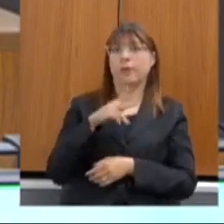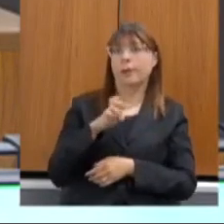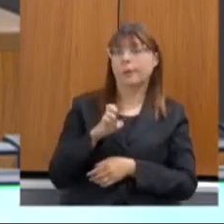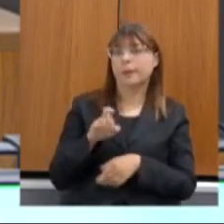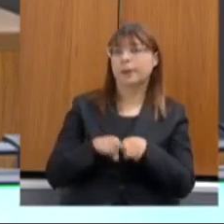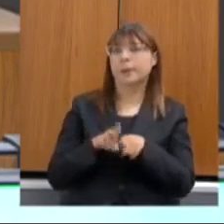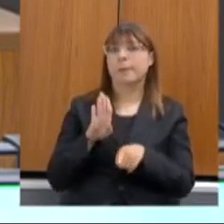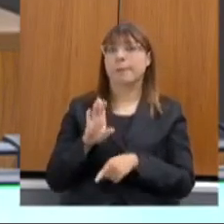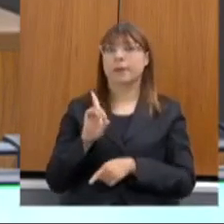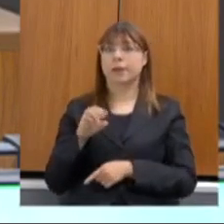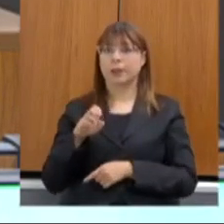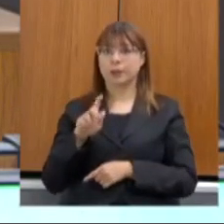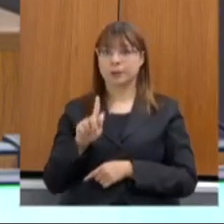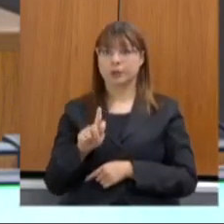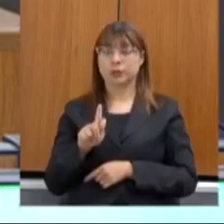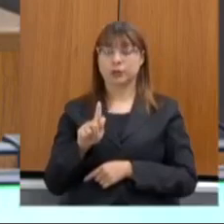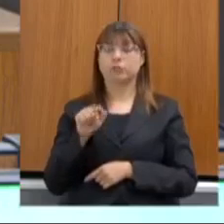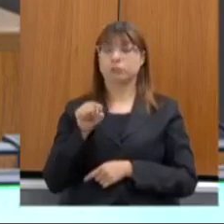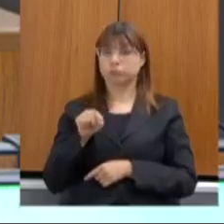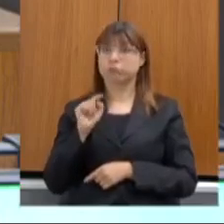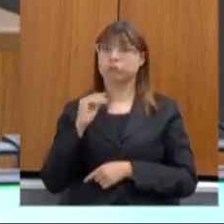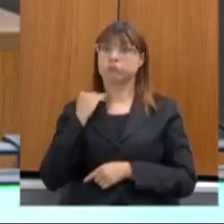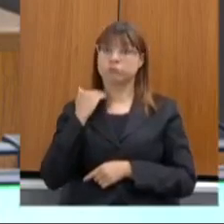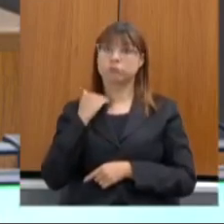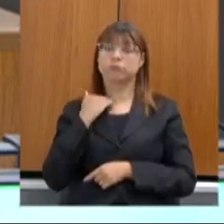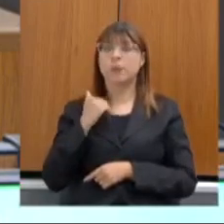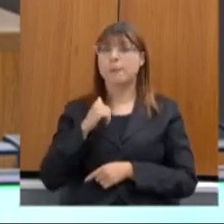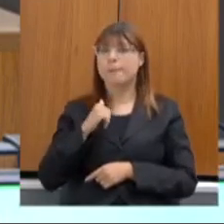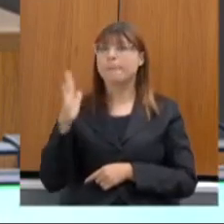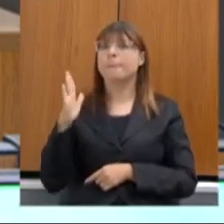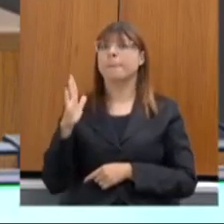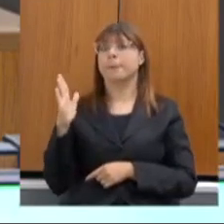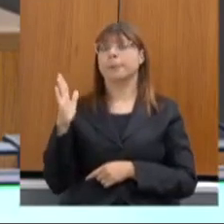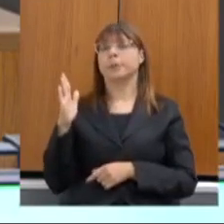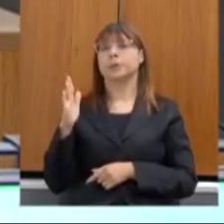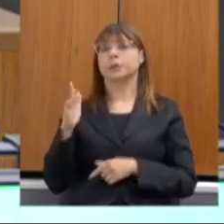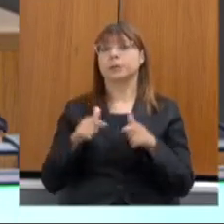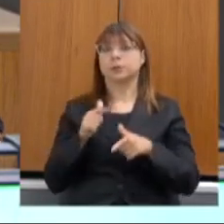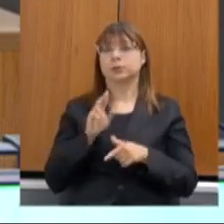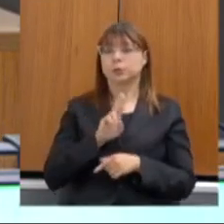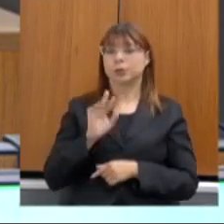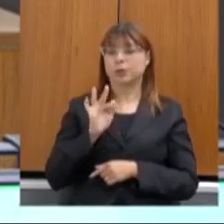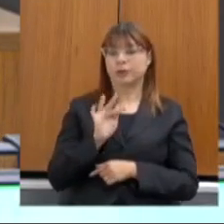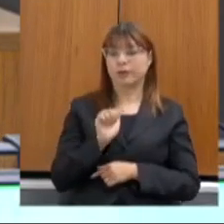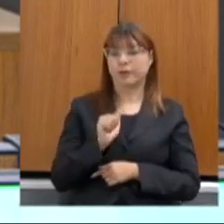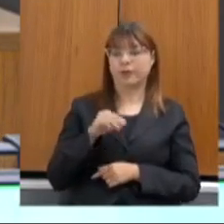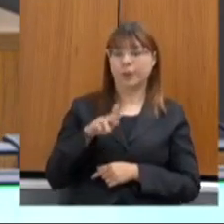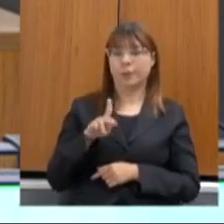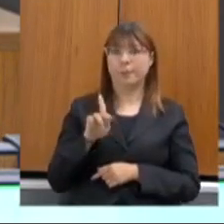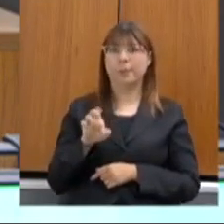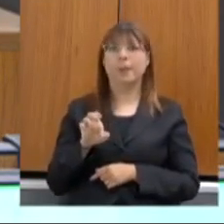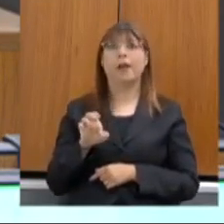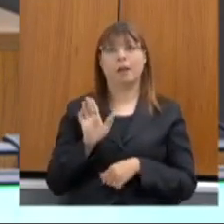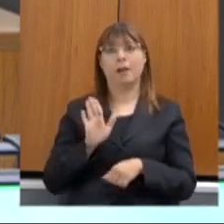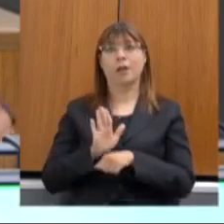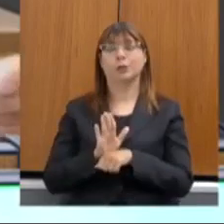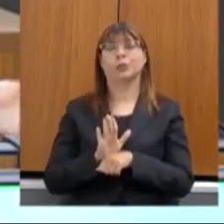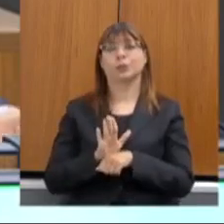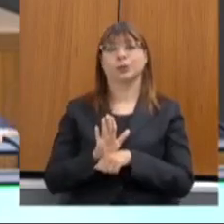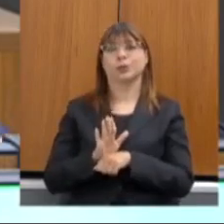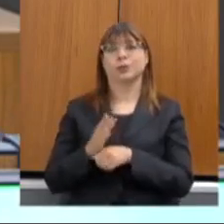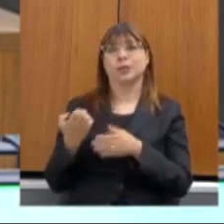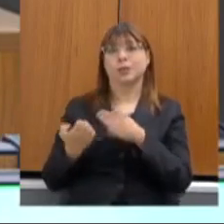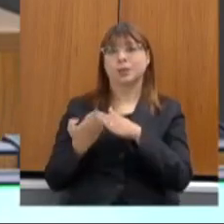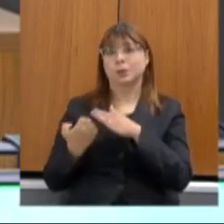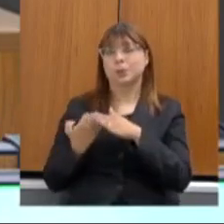hoje é o banco que mais tem operações garantidas pelo funk que viabiliza muito o acesso da vida empresa